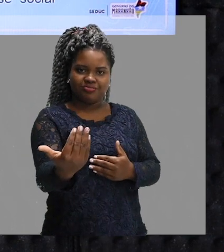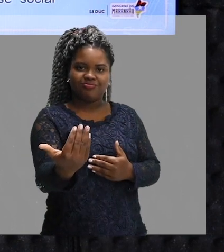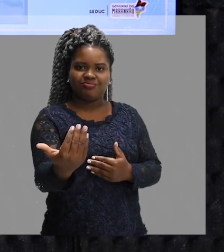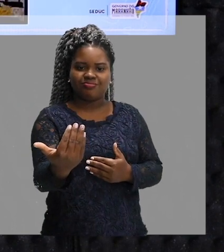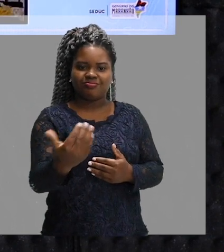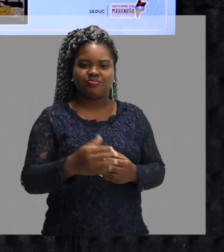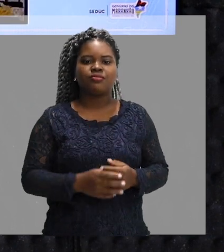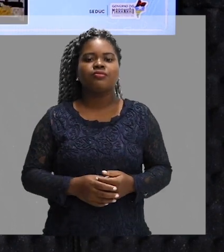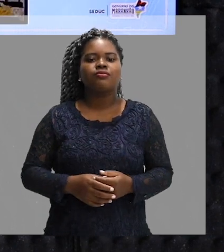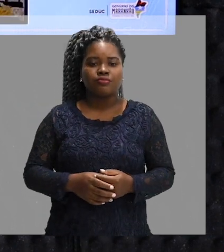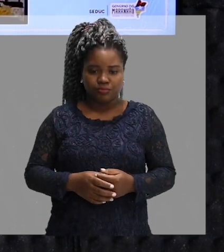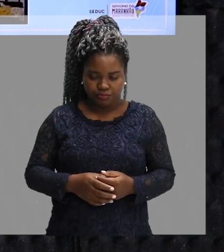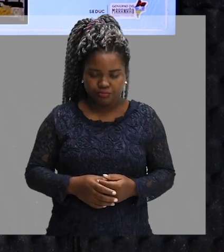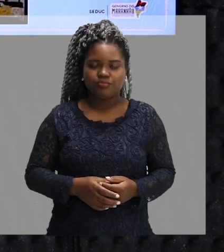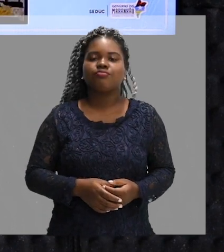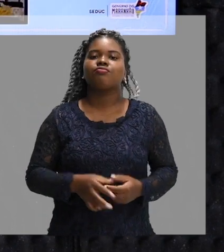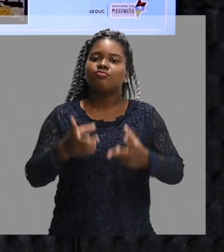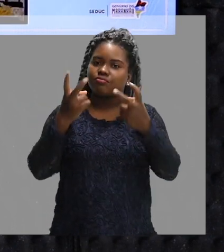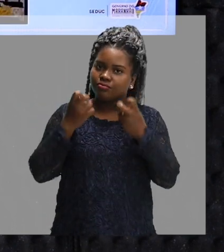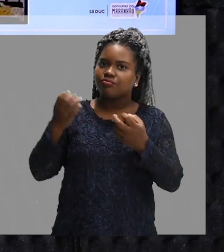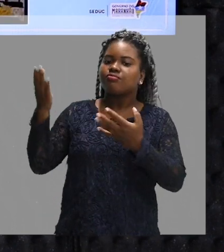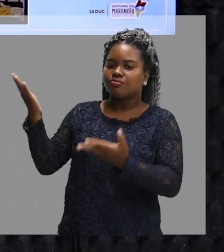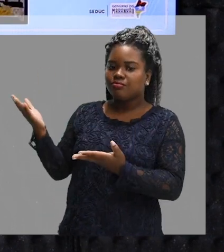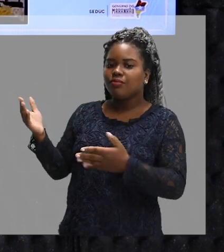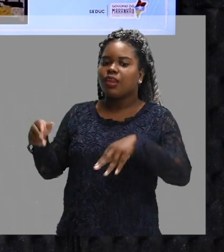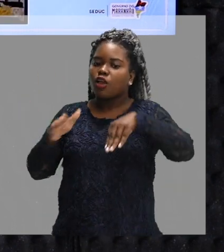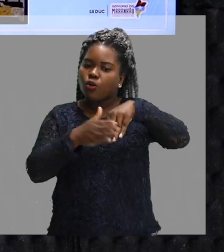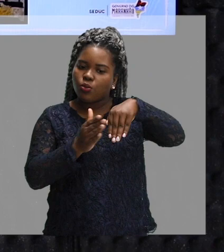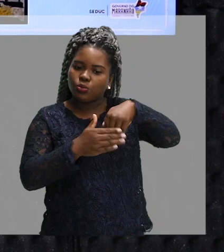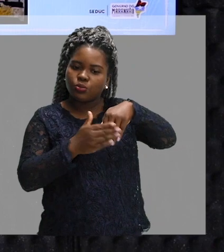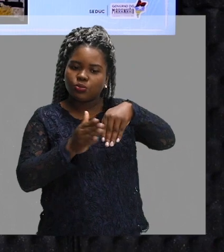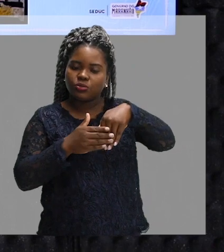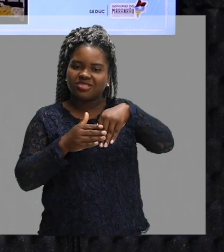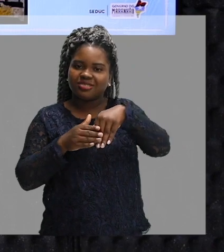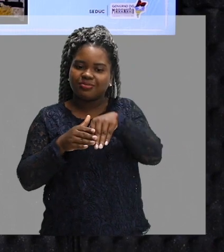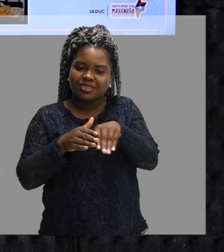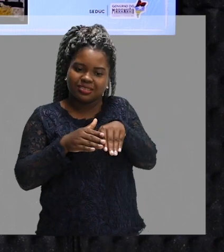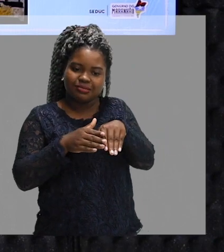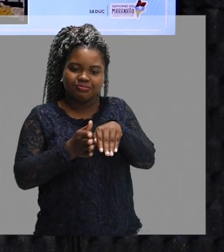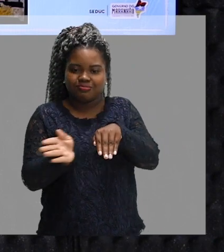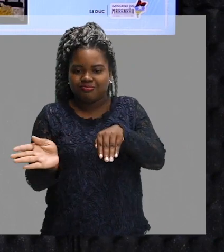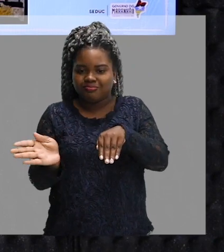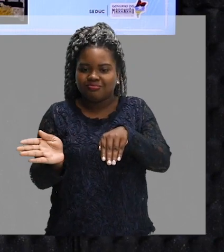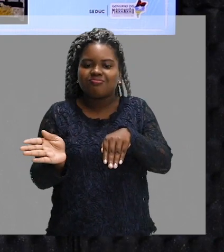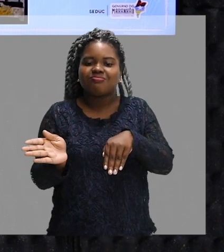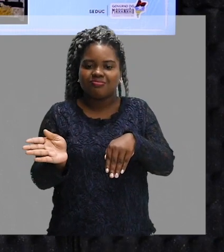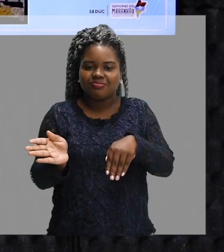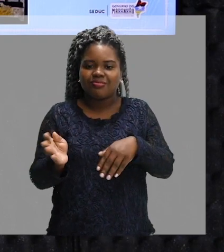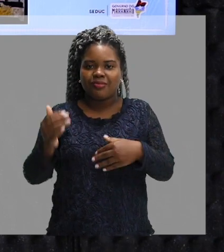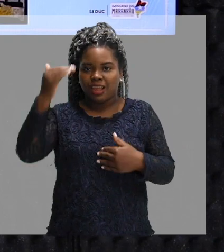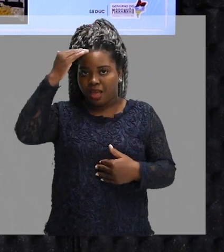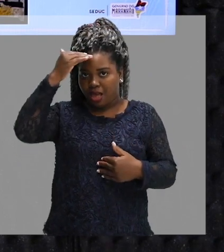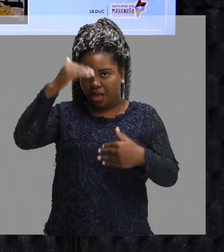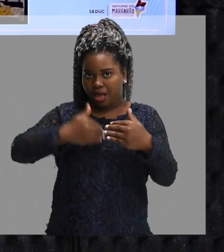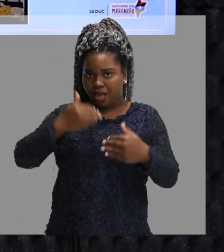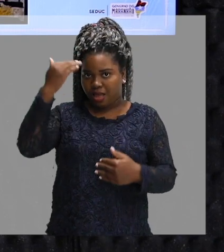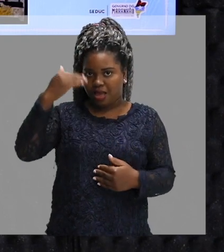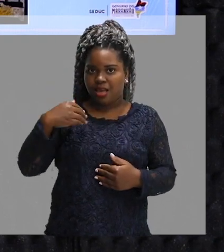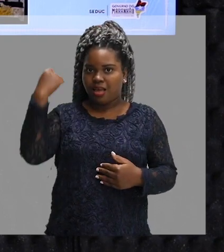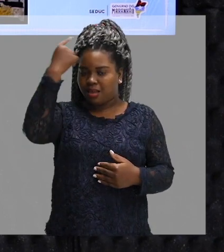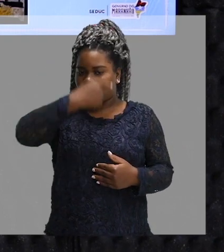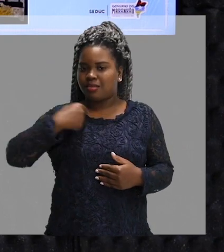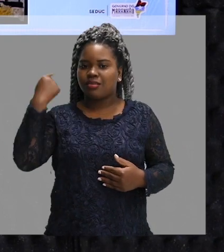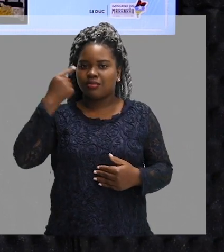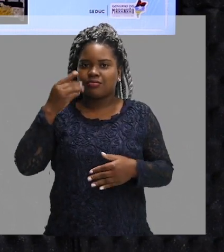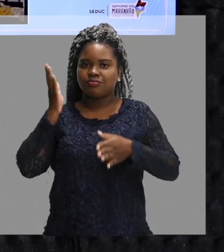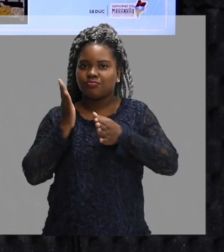estou conseguindo entender isso. Vamos lá. Os pés representados de lado, a cabeça sempre lateral. O olho, se